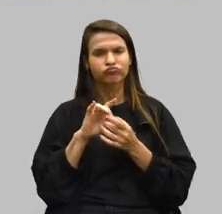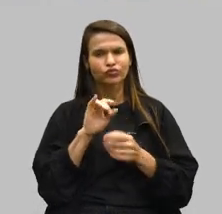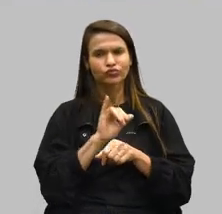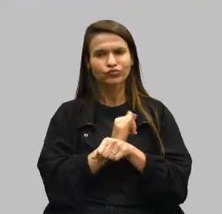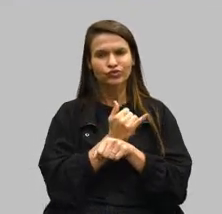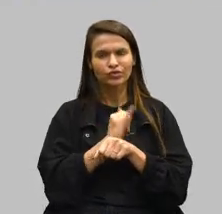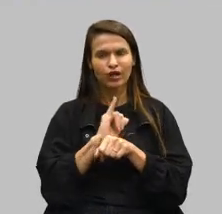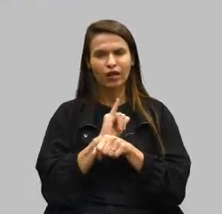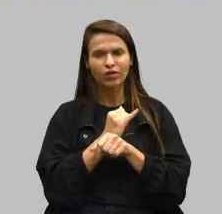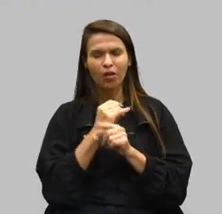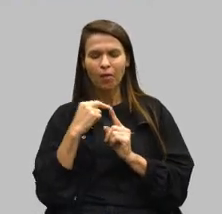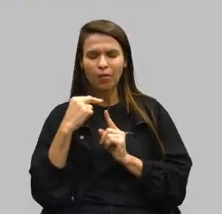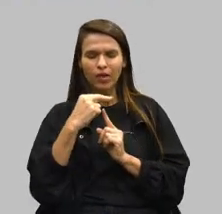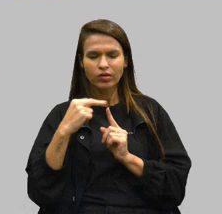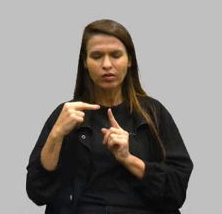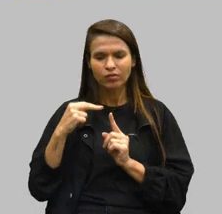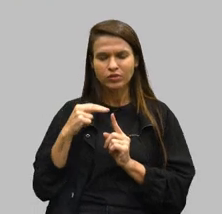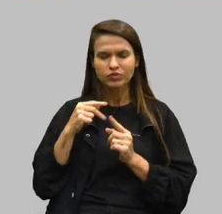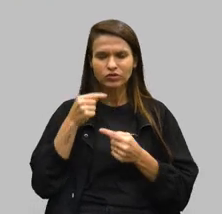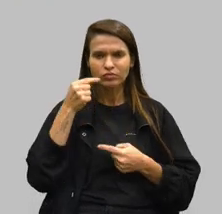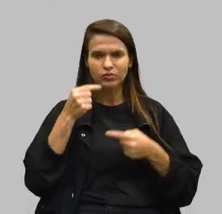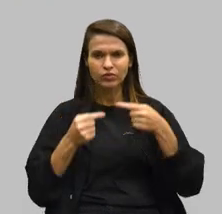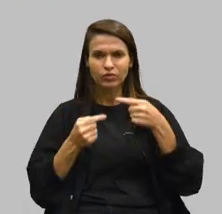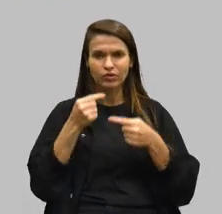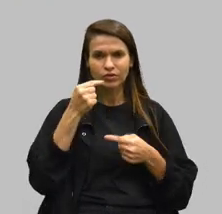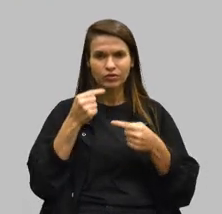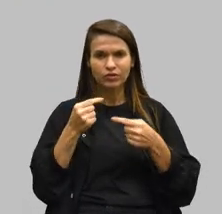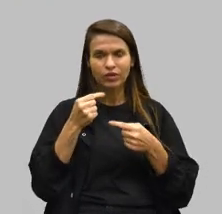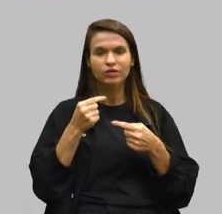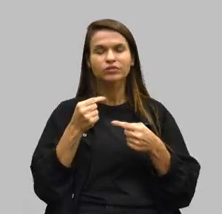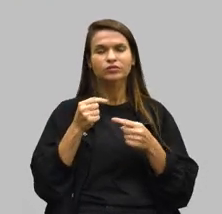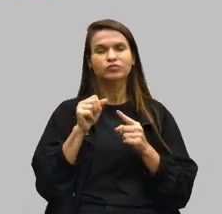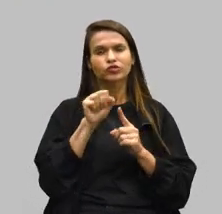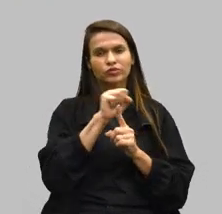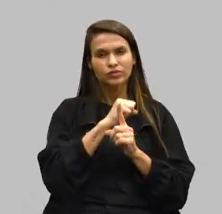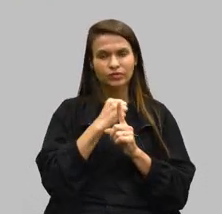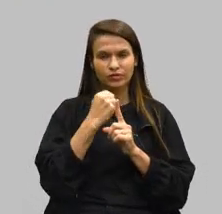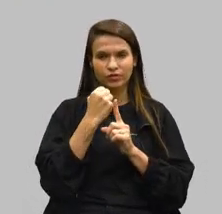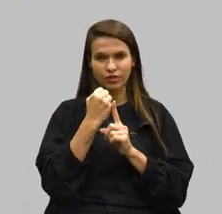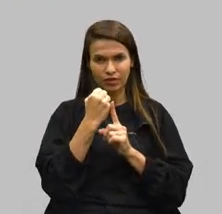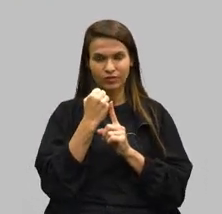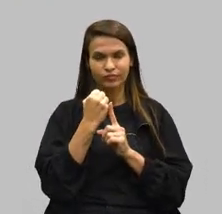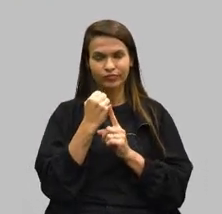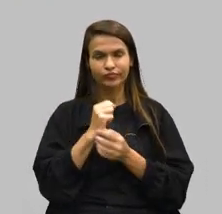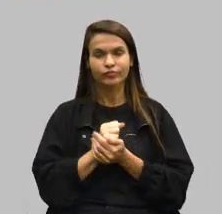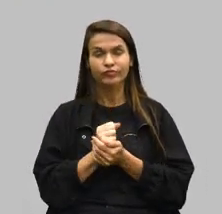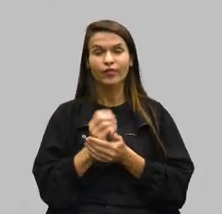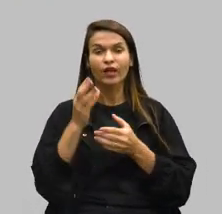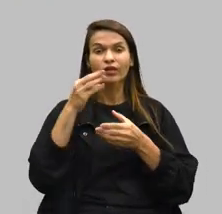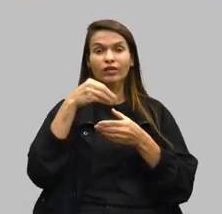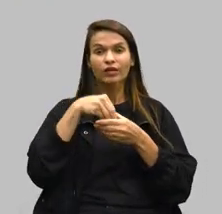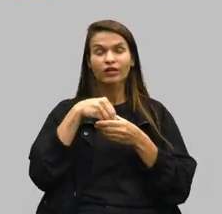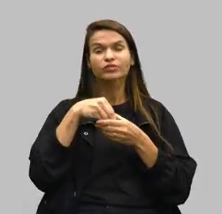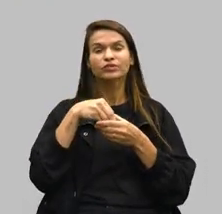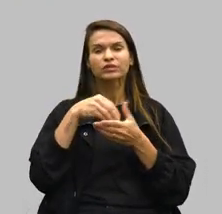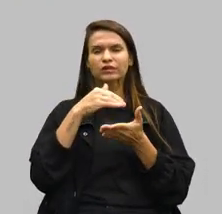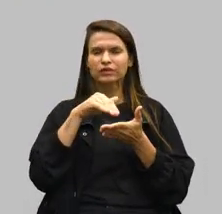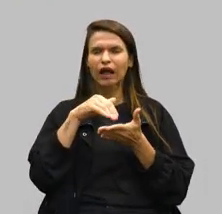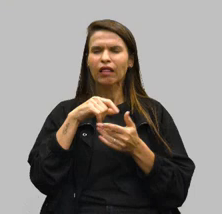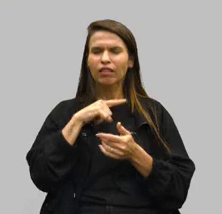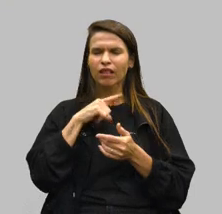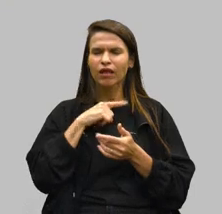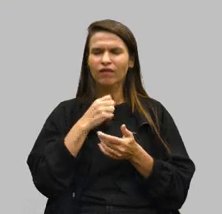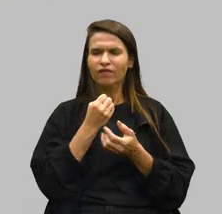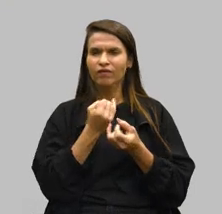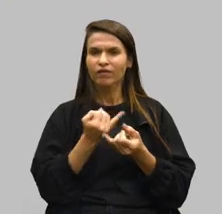vista das políticas públicas sociais e dentro da sua secretaria Abarca muitas políticas públicas